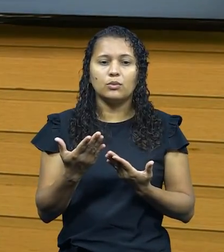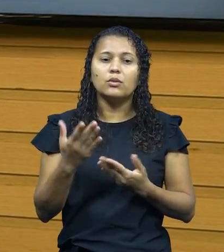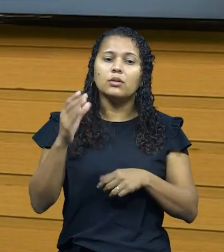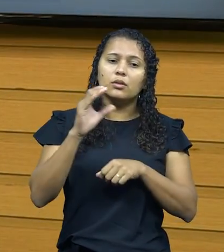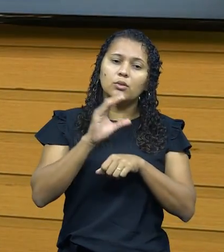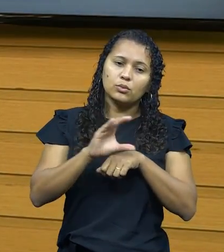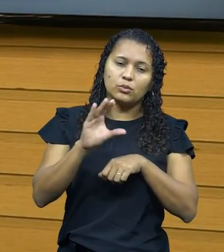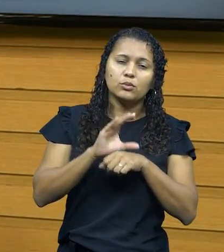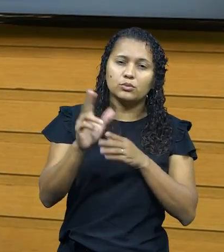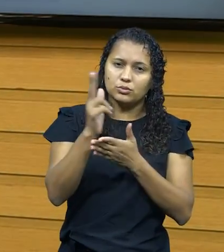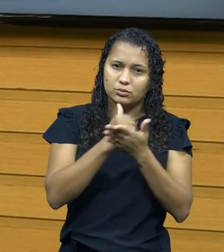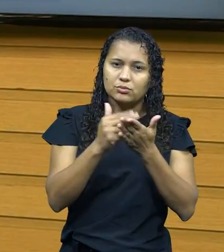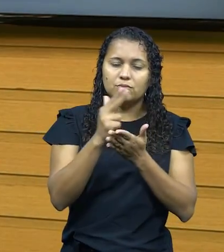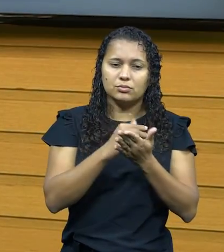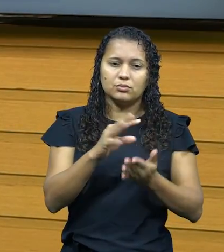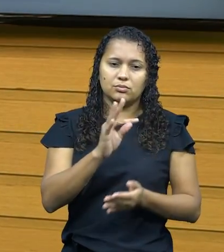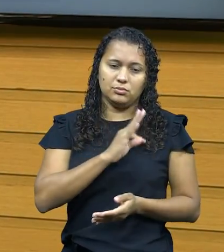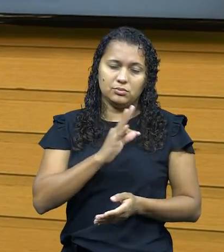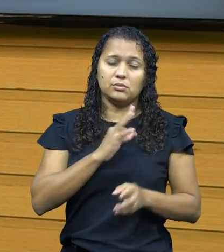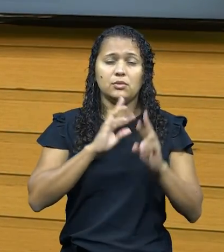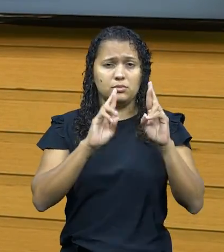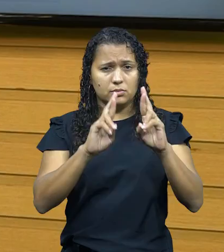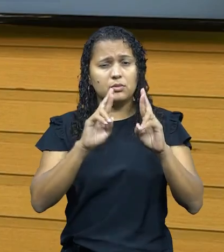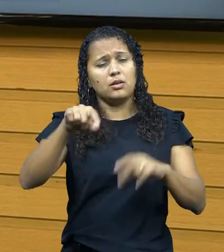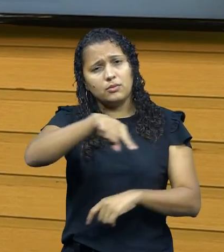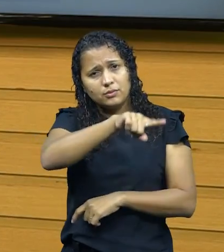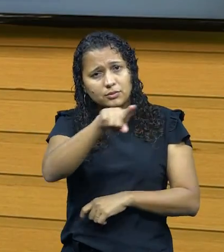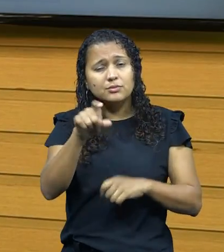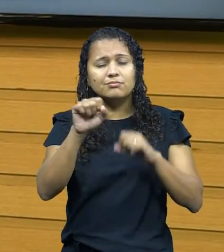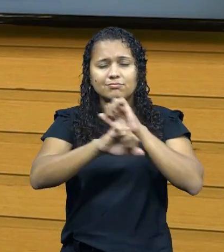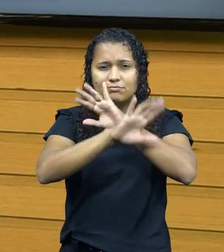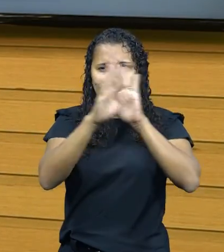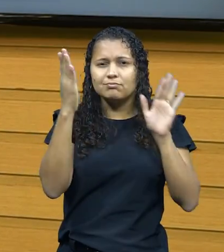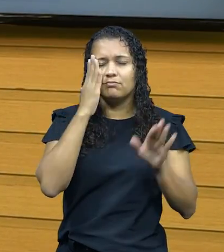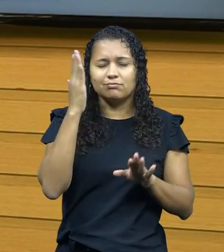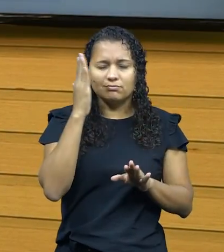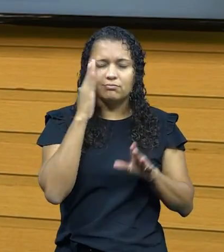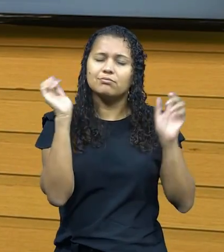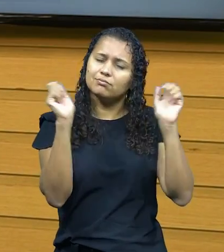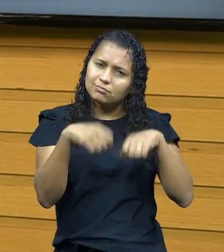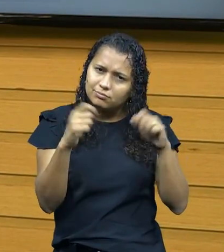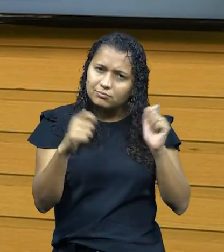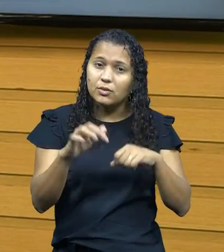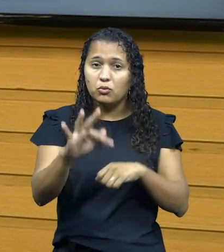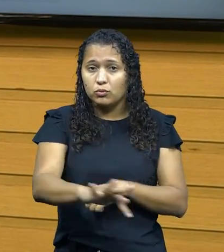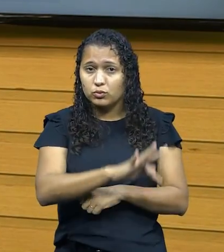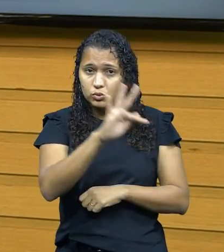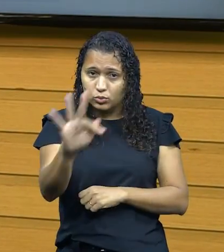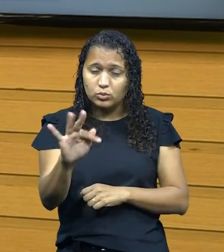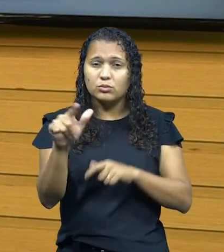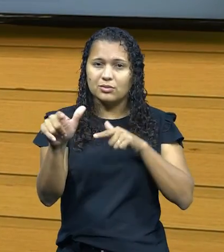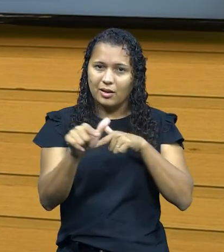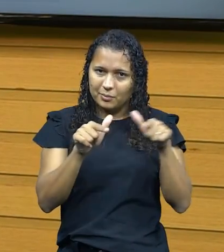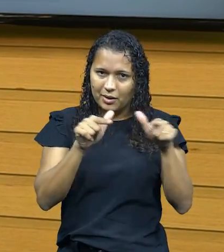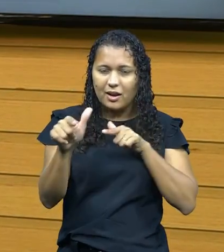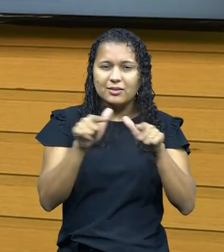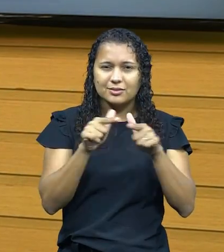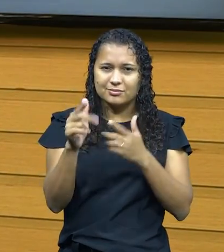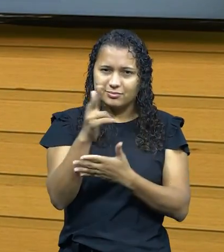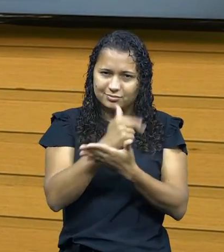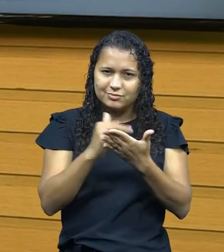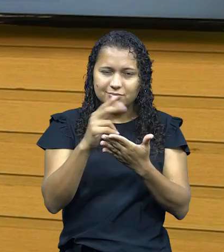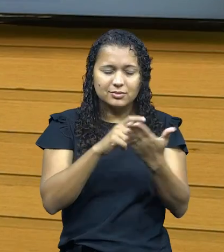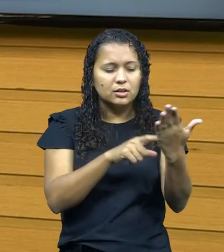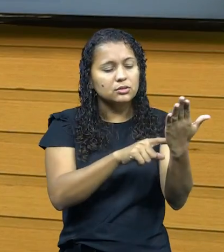finalizando agora a nossa aula de desenho técnico. Espero que vocês tenham conseguido compreender e futuramente,